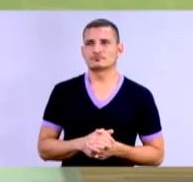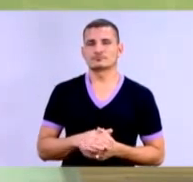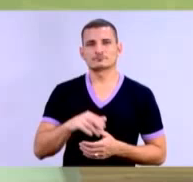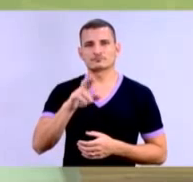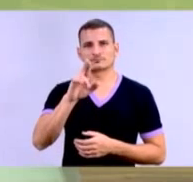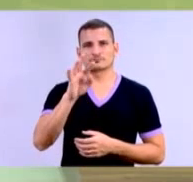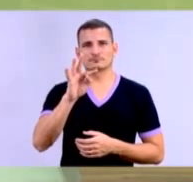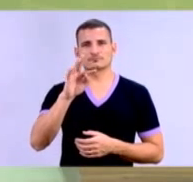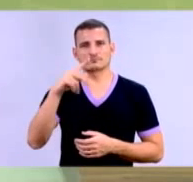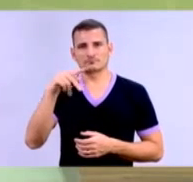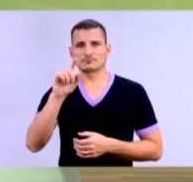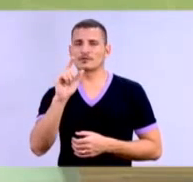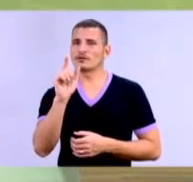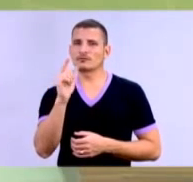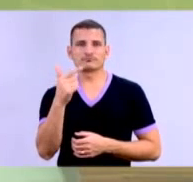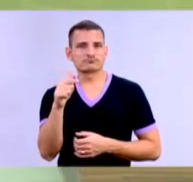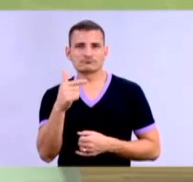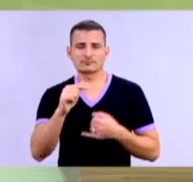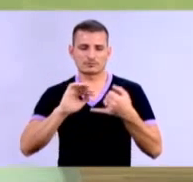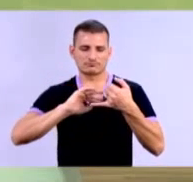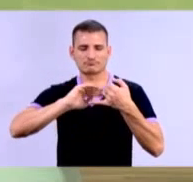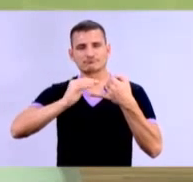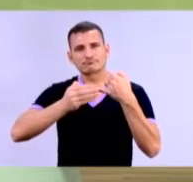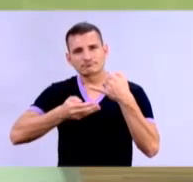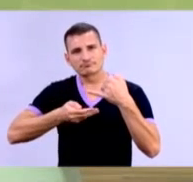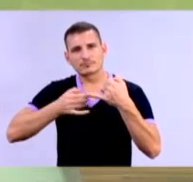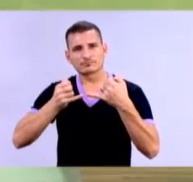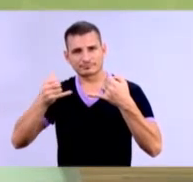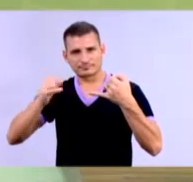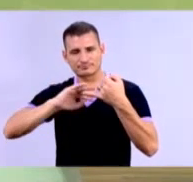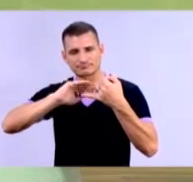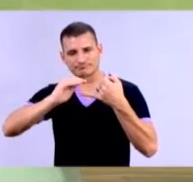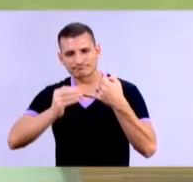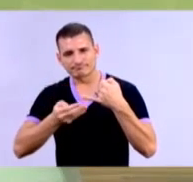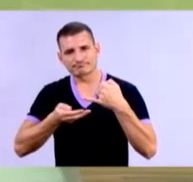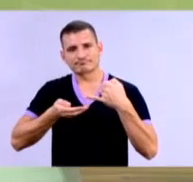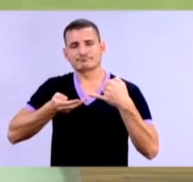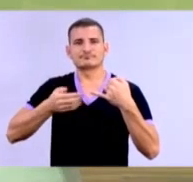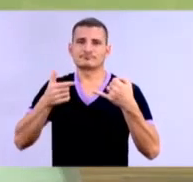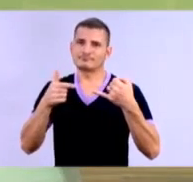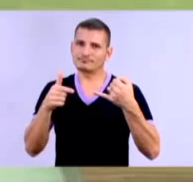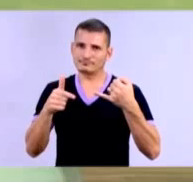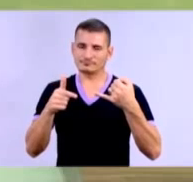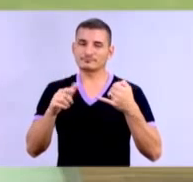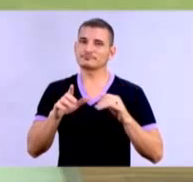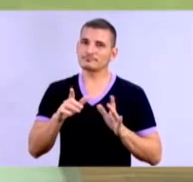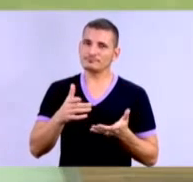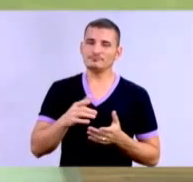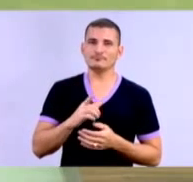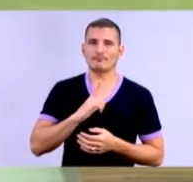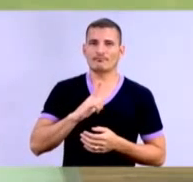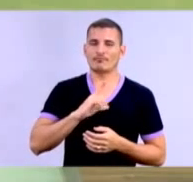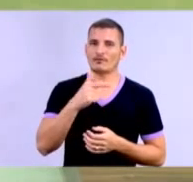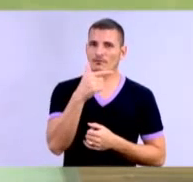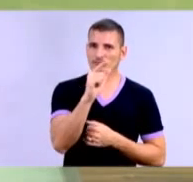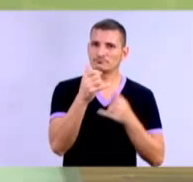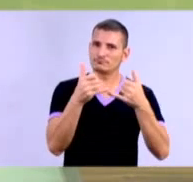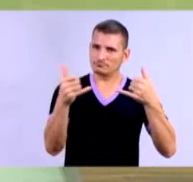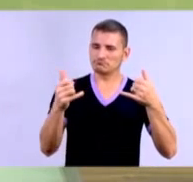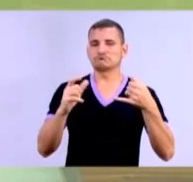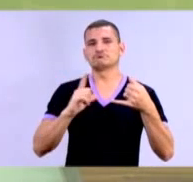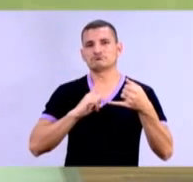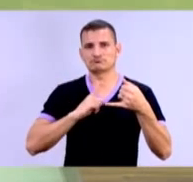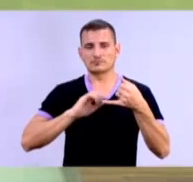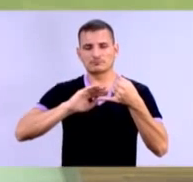uma blindagem de proteção para os cabos trançados. Mas existe um tipo de cabo que tem essa